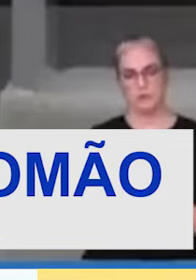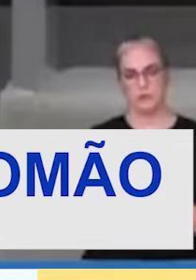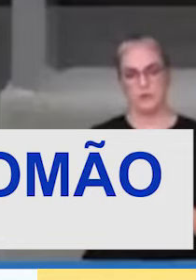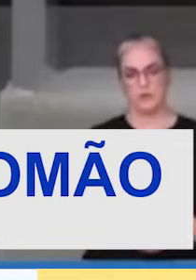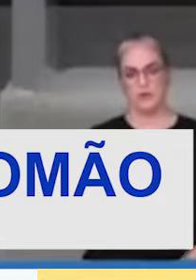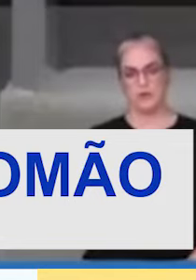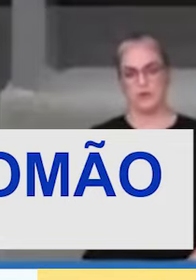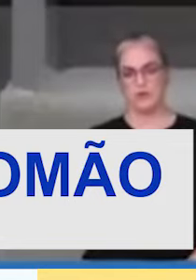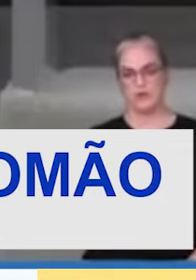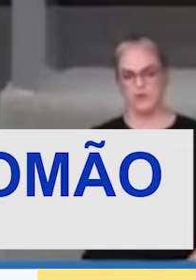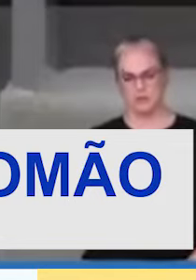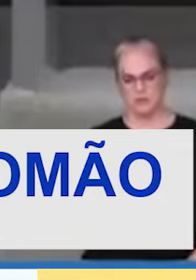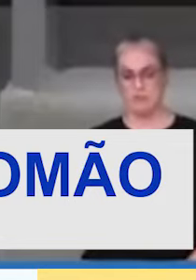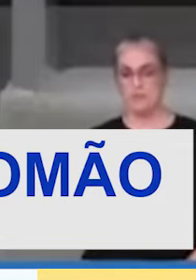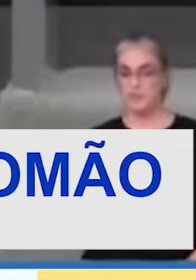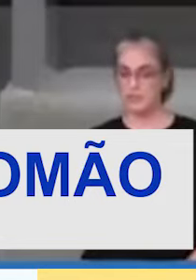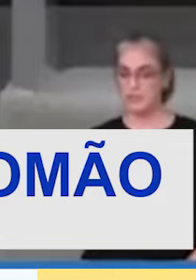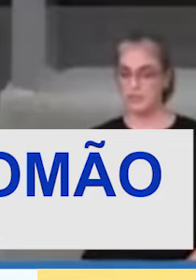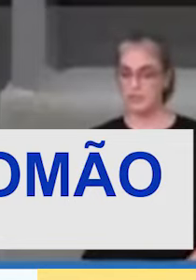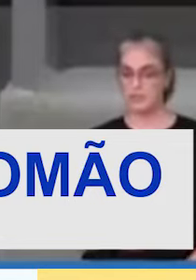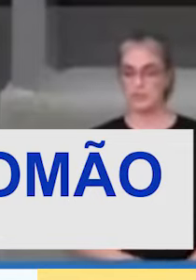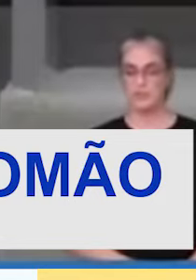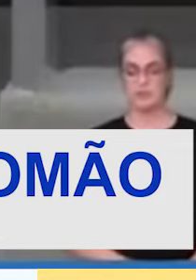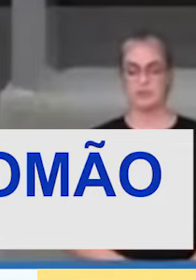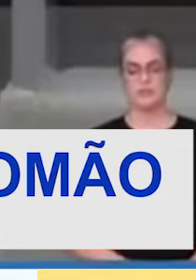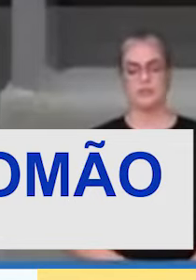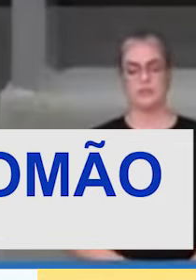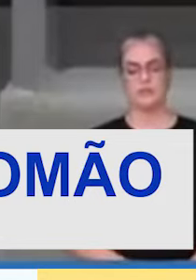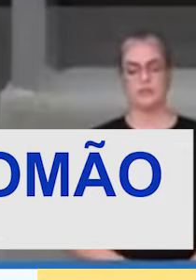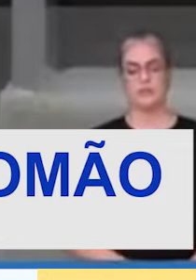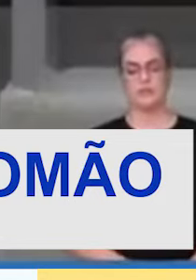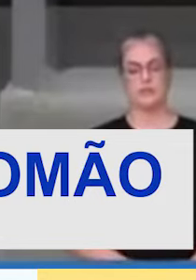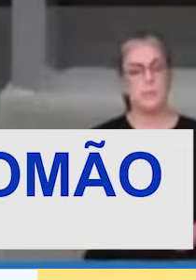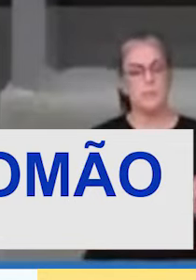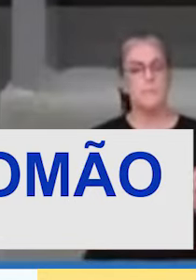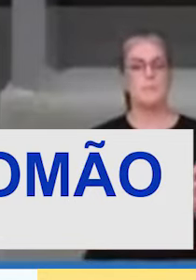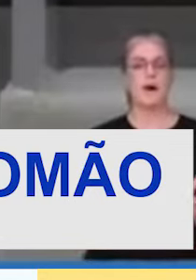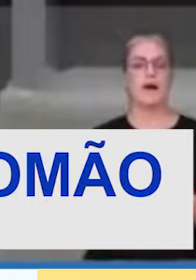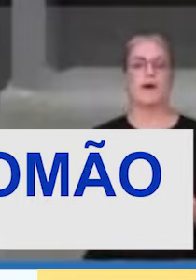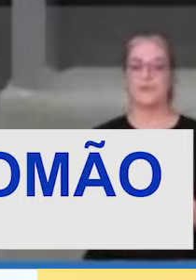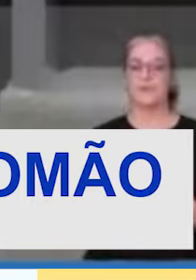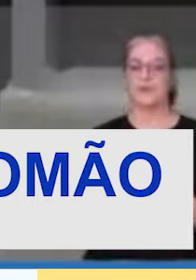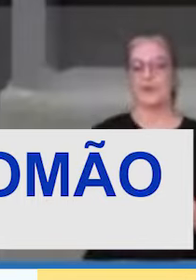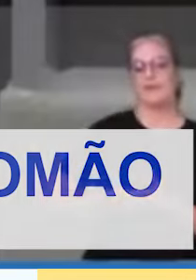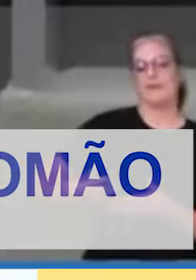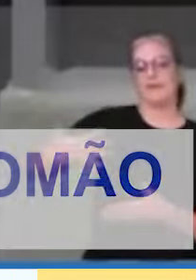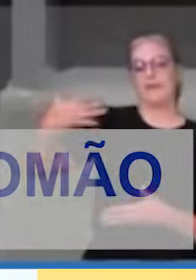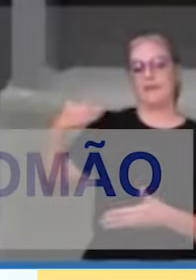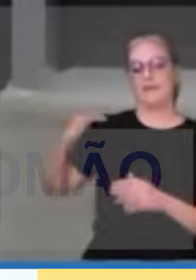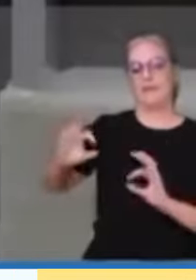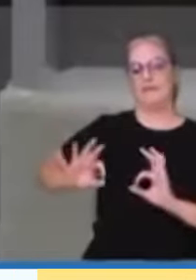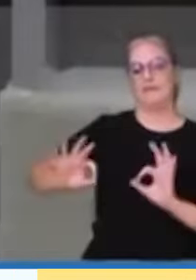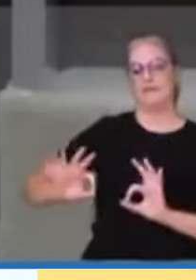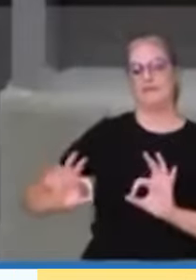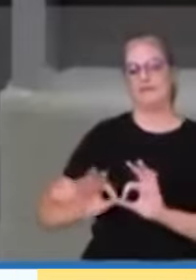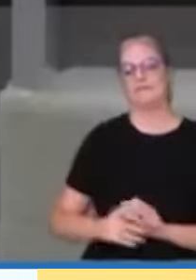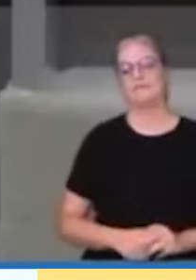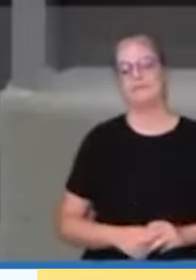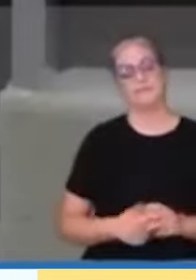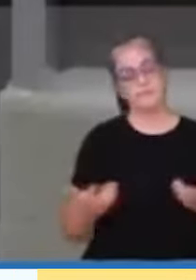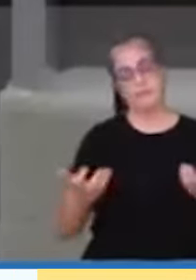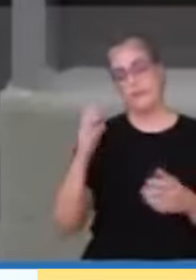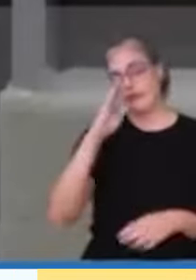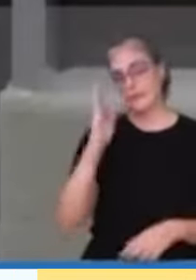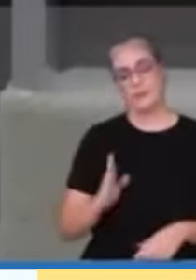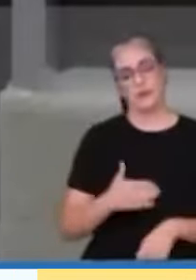bem disse o deputado Chico Alencar, foi a culminância de um processo arquitetado para que nós tivéssemos efetivamente no Brasil um golpe de